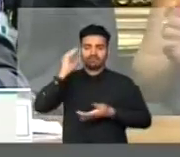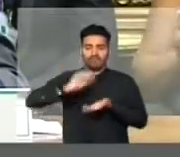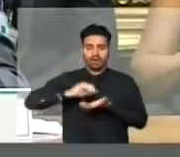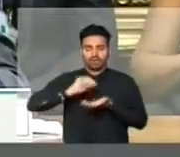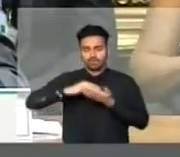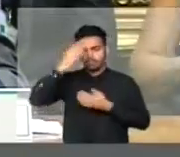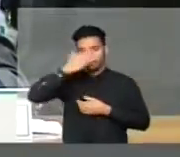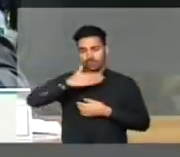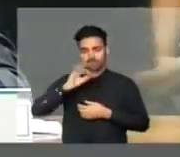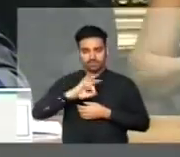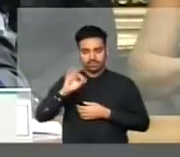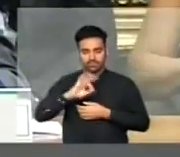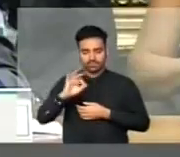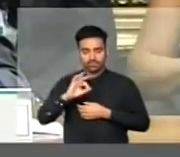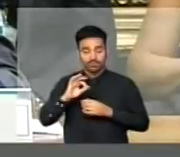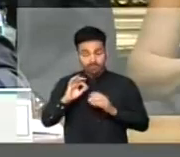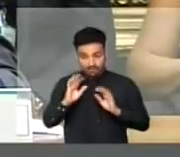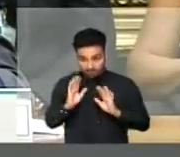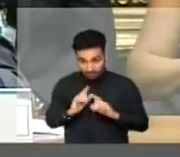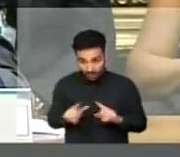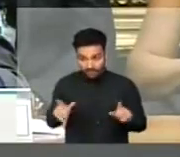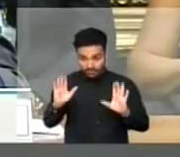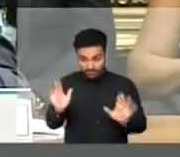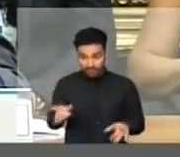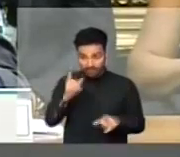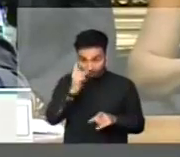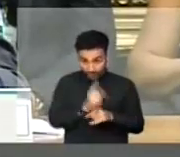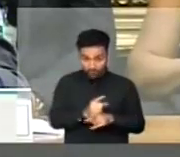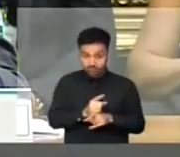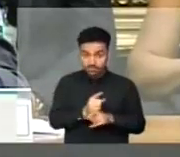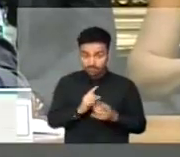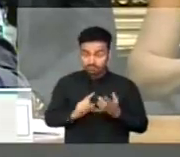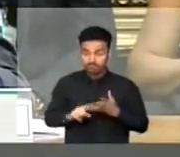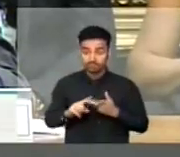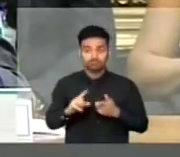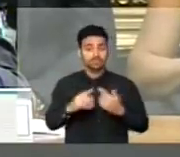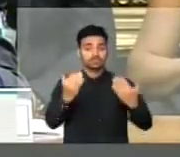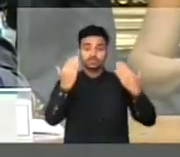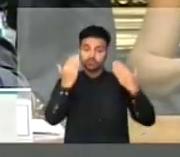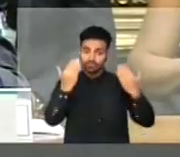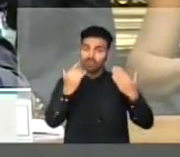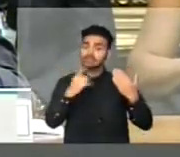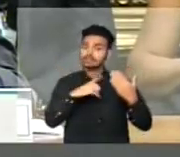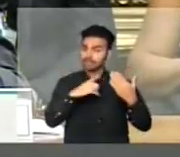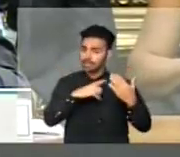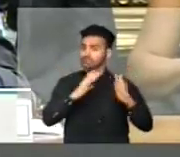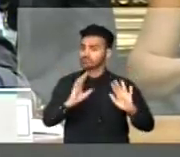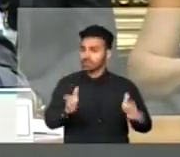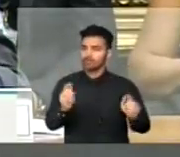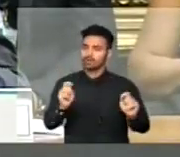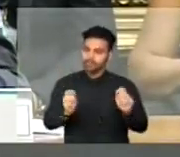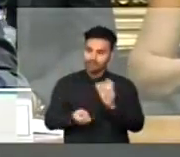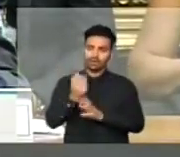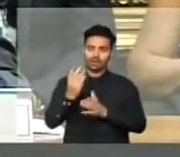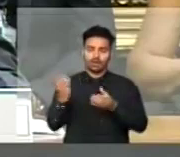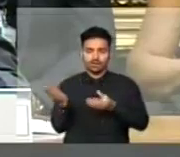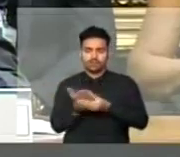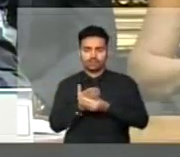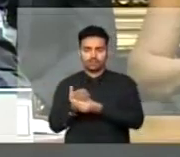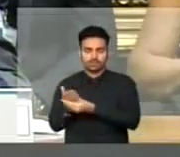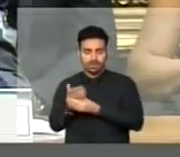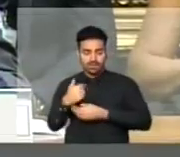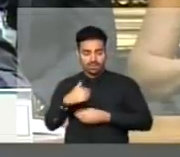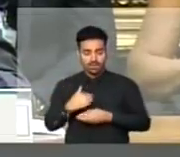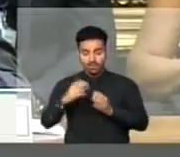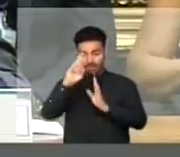mas sim em indícios suficientes para autorizar a instauração do procedimento. Caso este relator